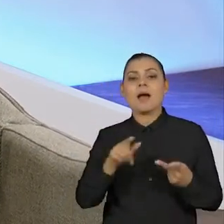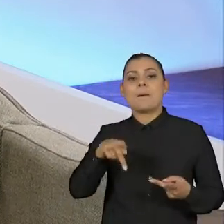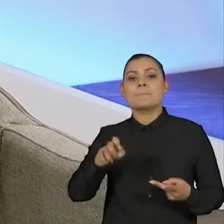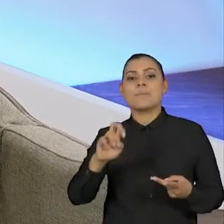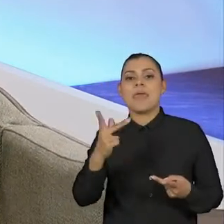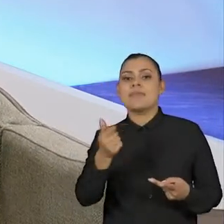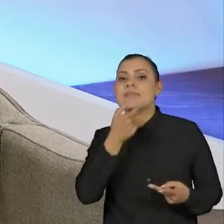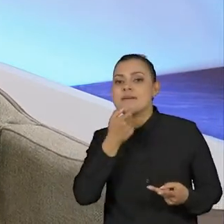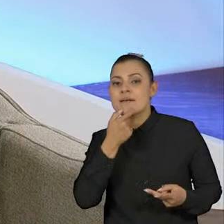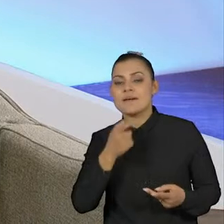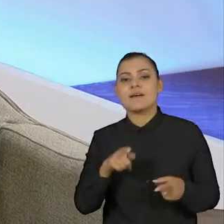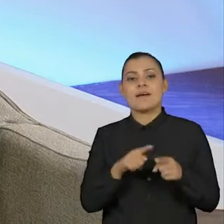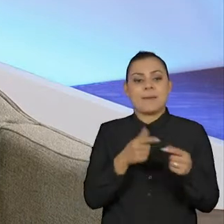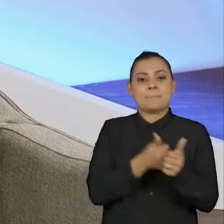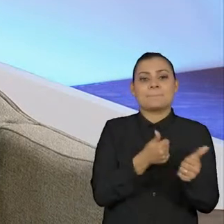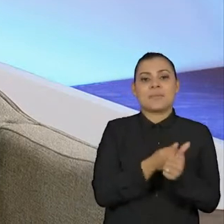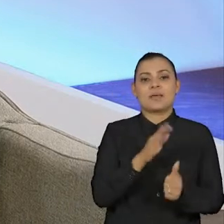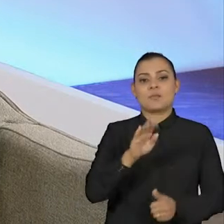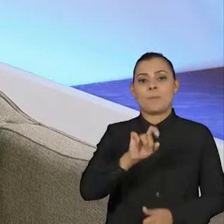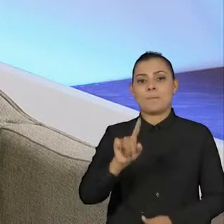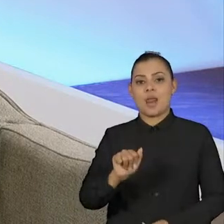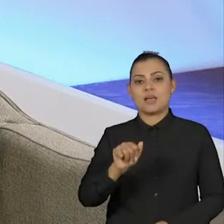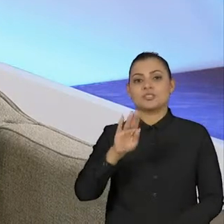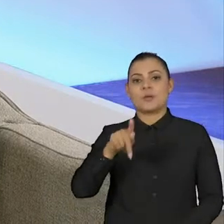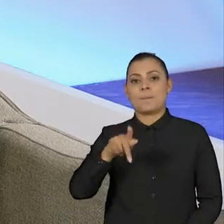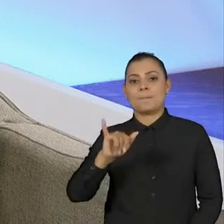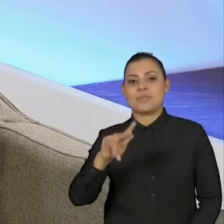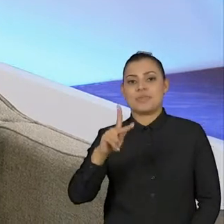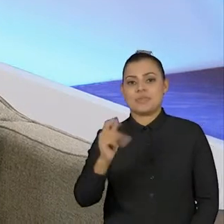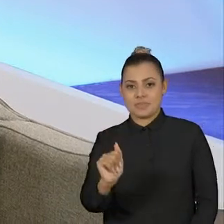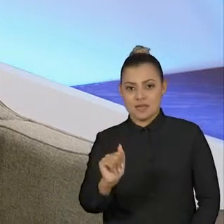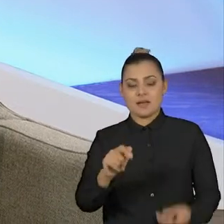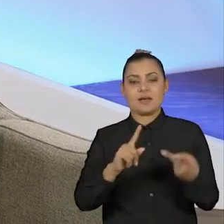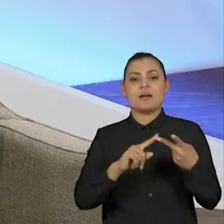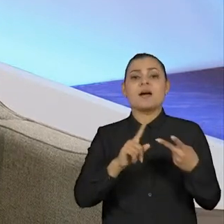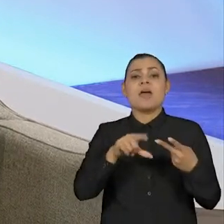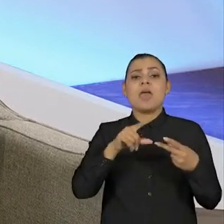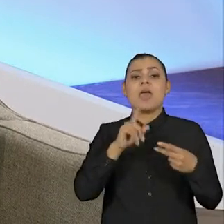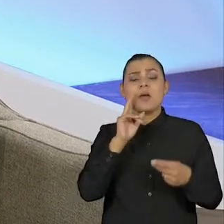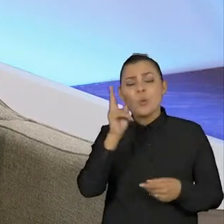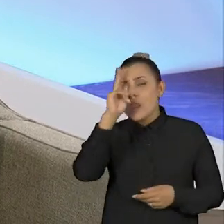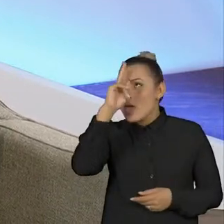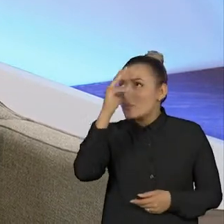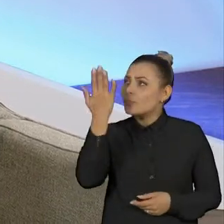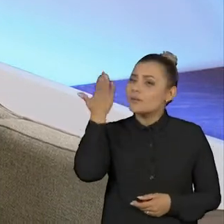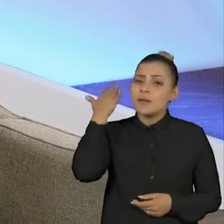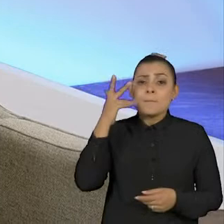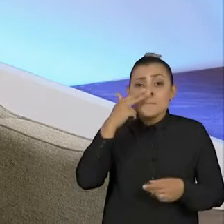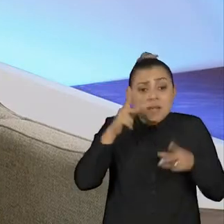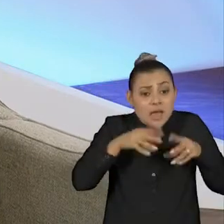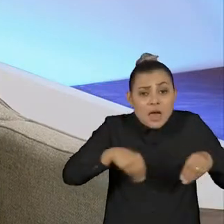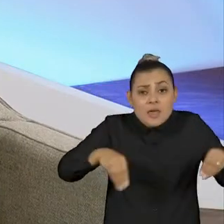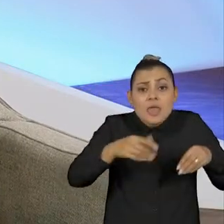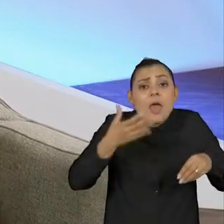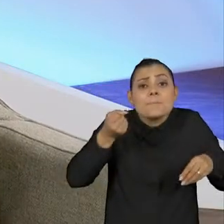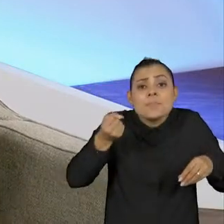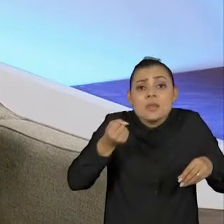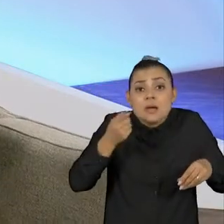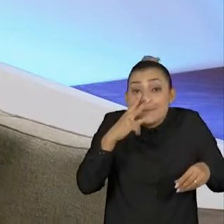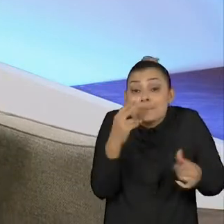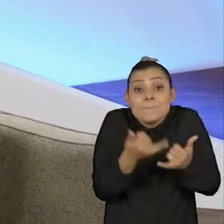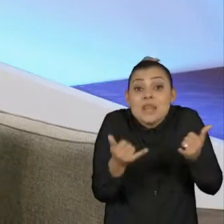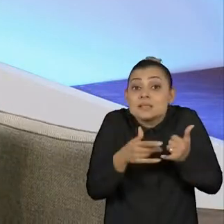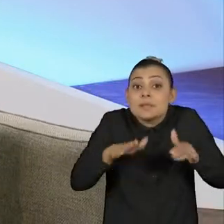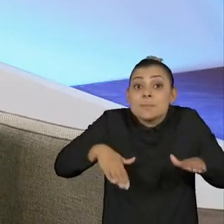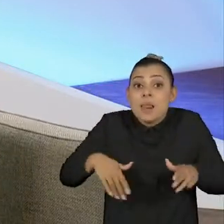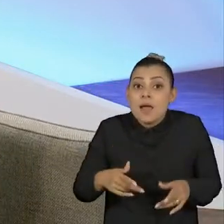de Pina. A Avenida Braz de Pina, a imagem que eu tenho é uma areia branquinha, parecendo areia de praia, com uma trilha de capim no